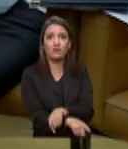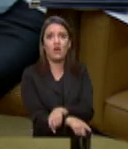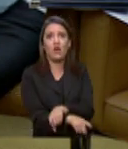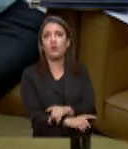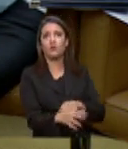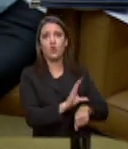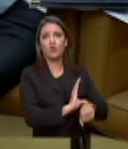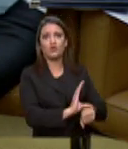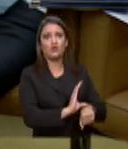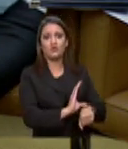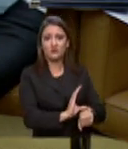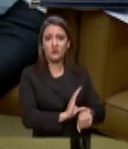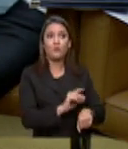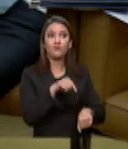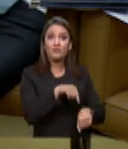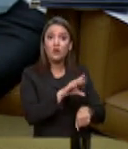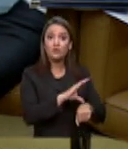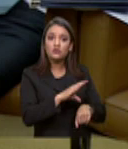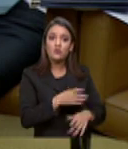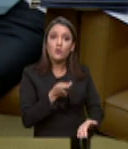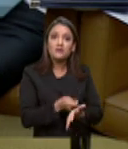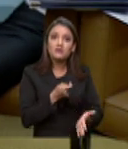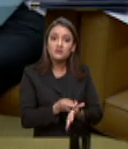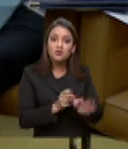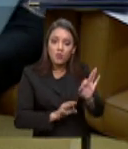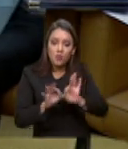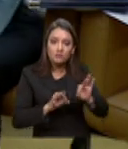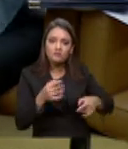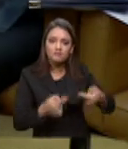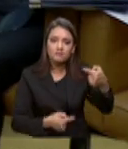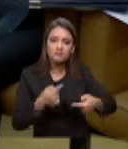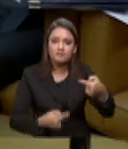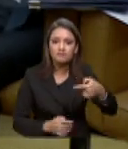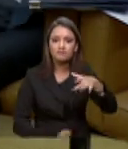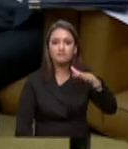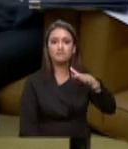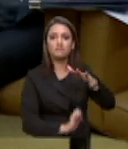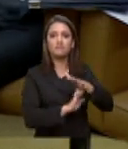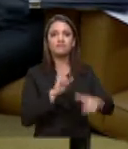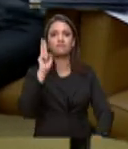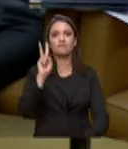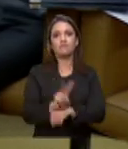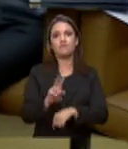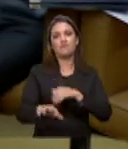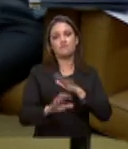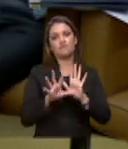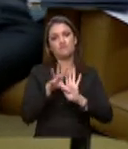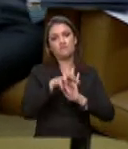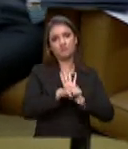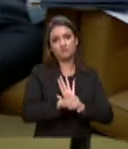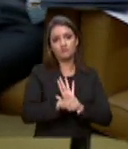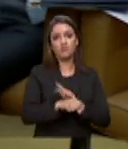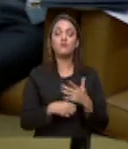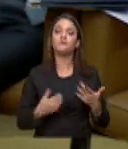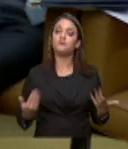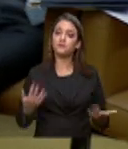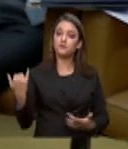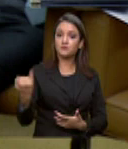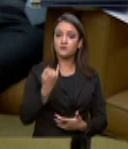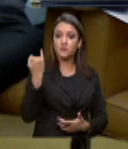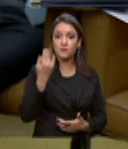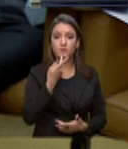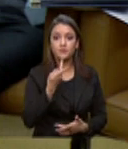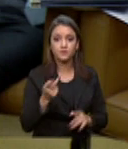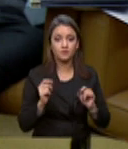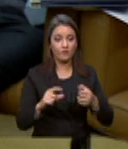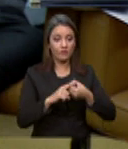a Constituição a exigir um plano, uma política de Estado de proteção à Amazônia. Importante destacar aqui